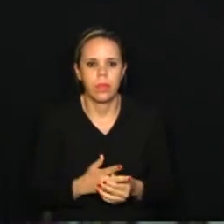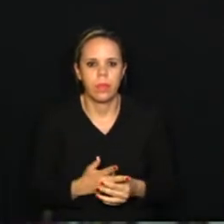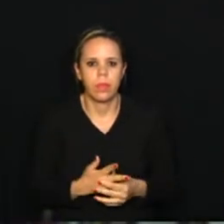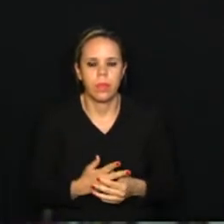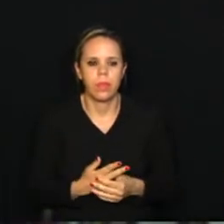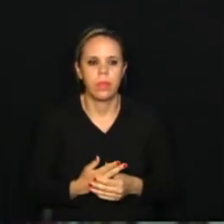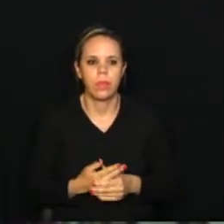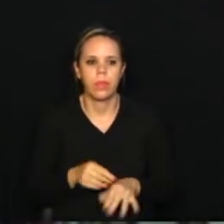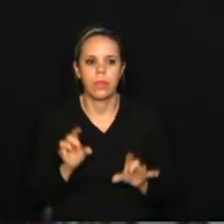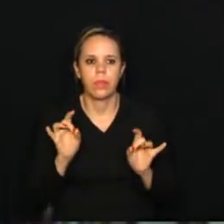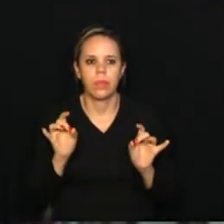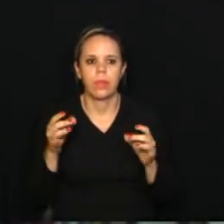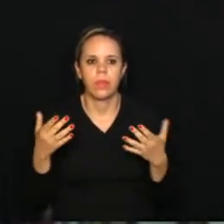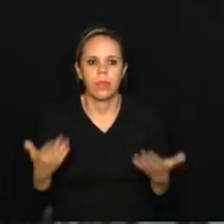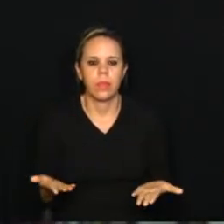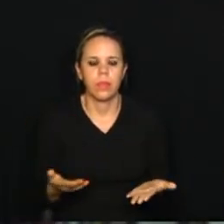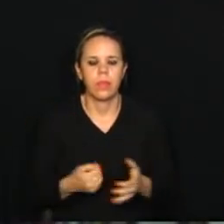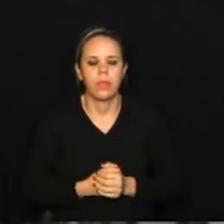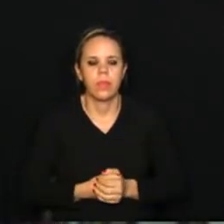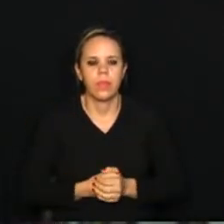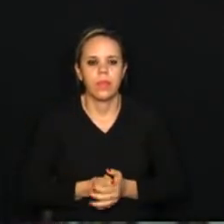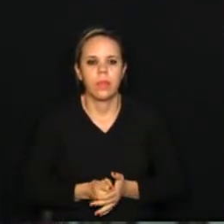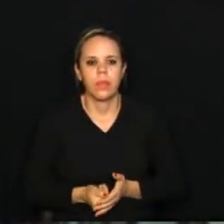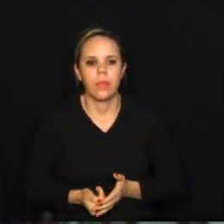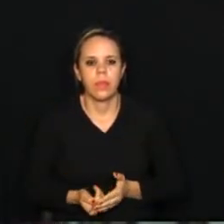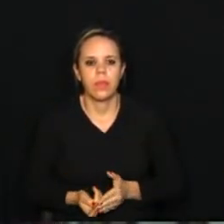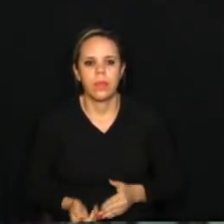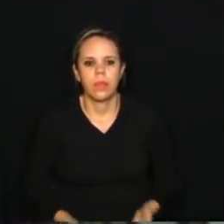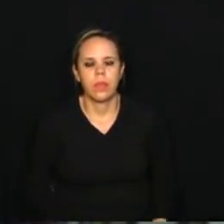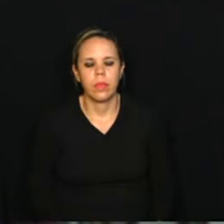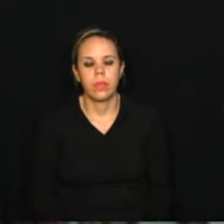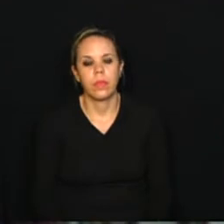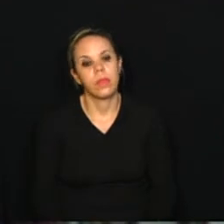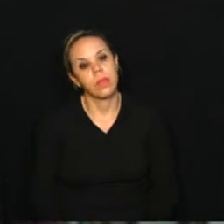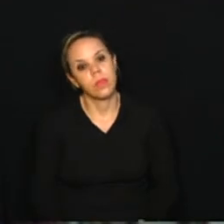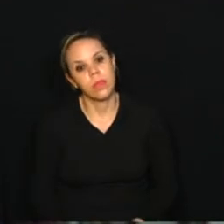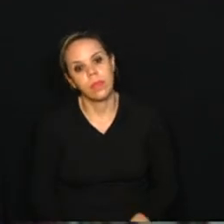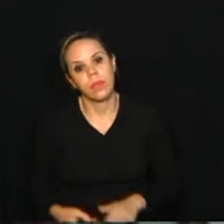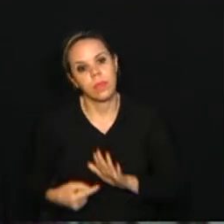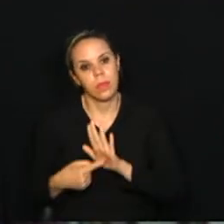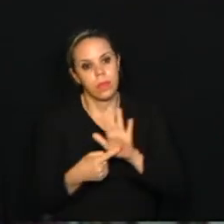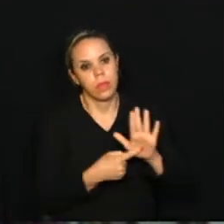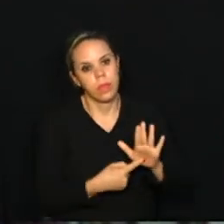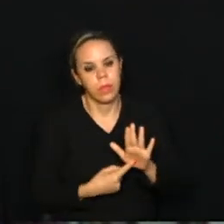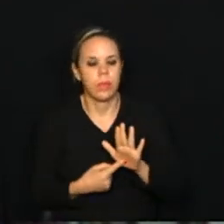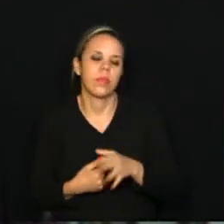Em especial, aqueles que, de alguma maneira, apresentaram